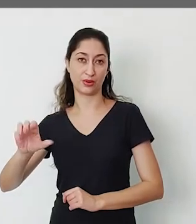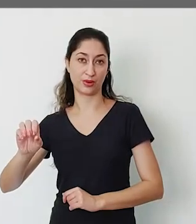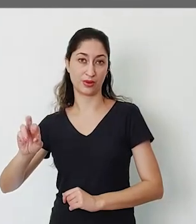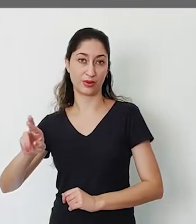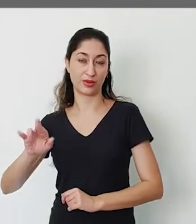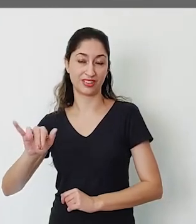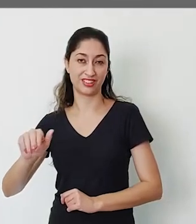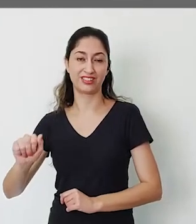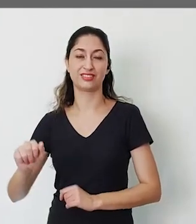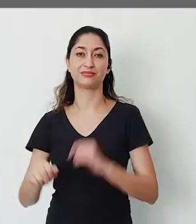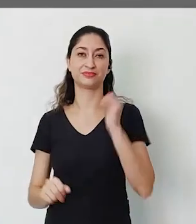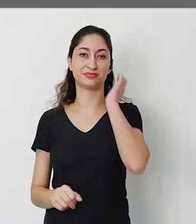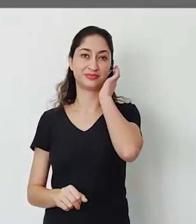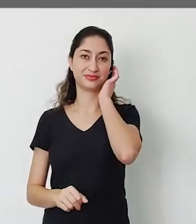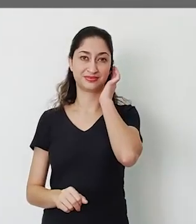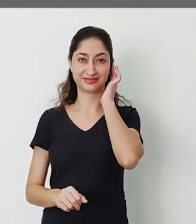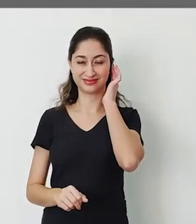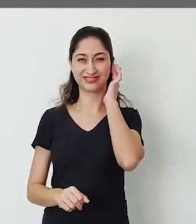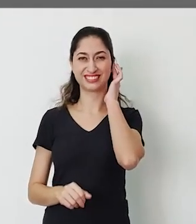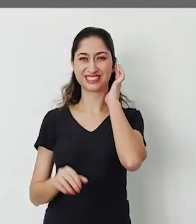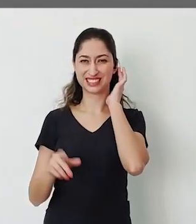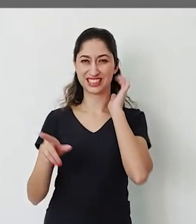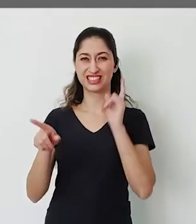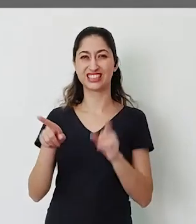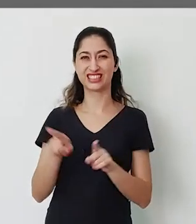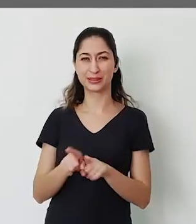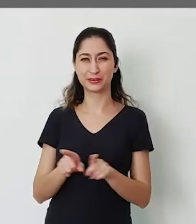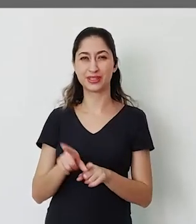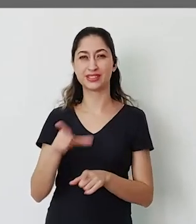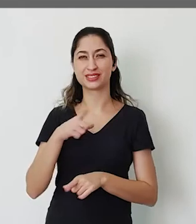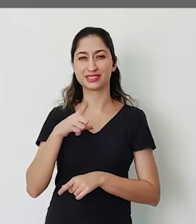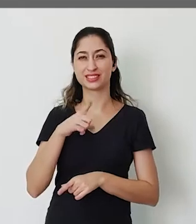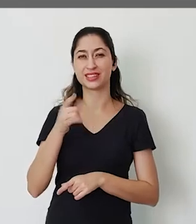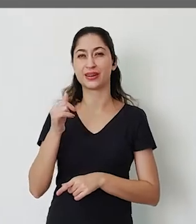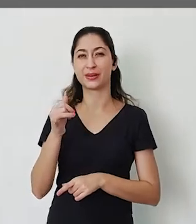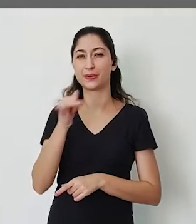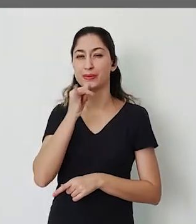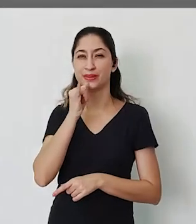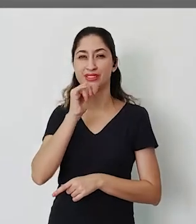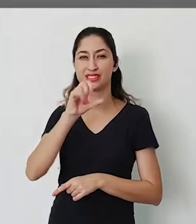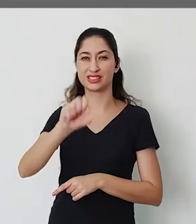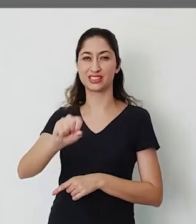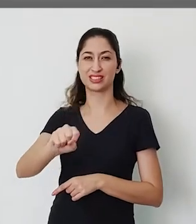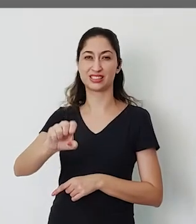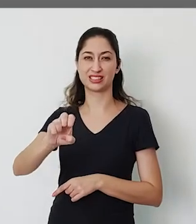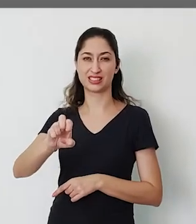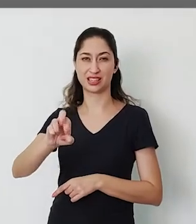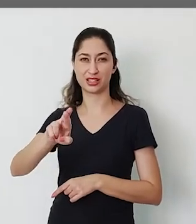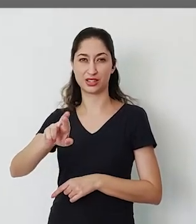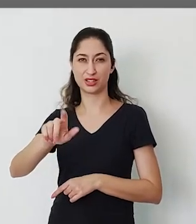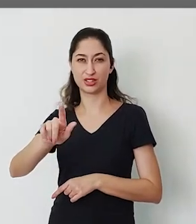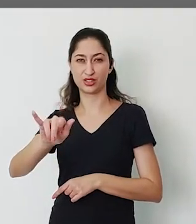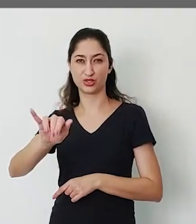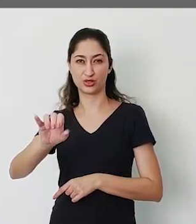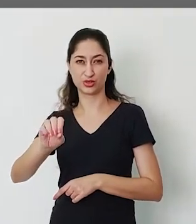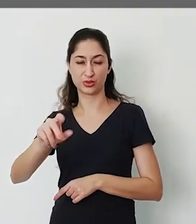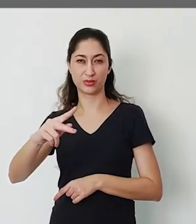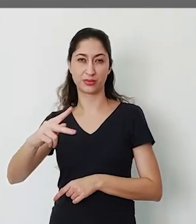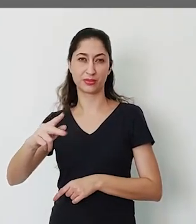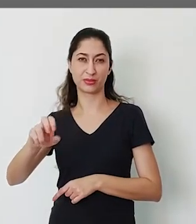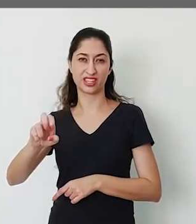desses grupos diversos, né, de organização de organização de